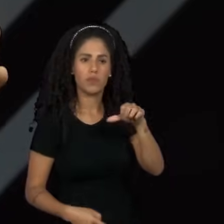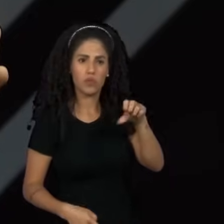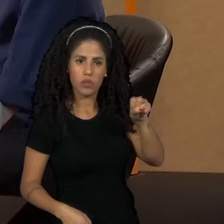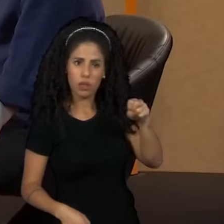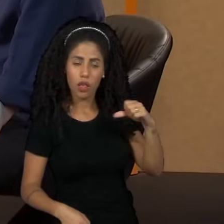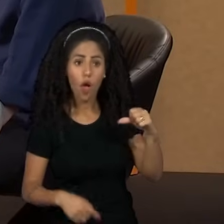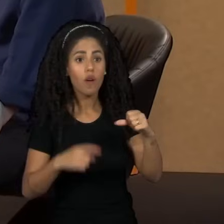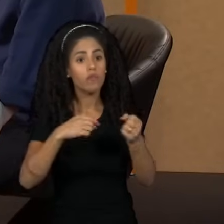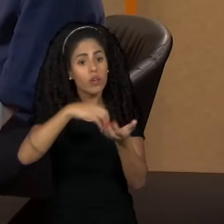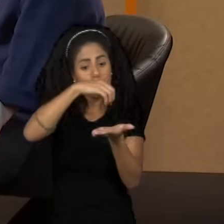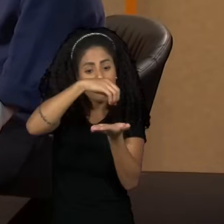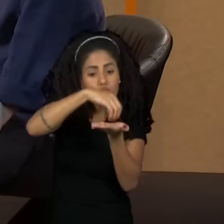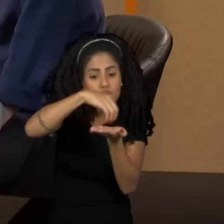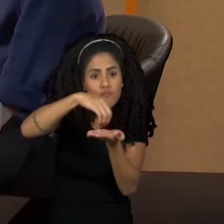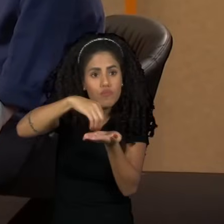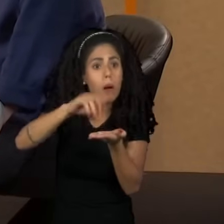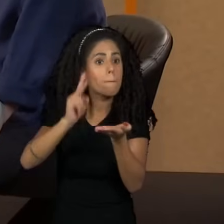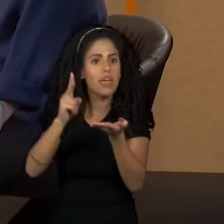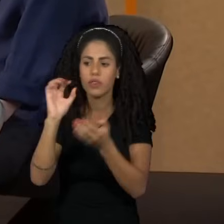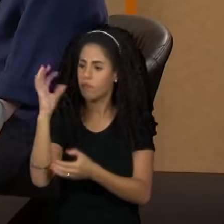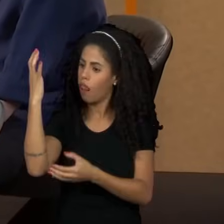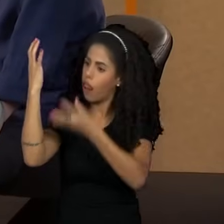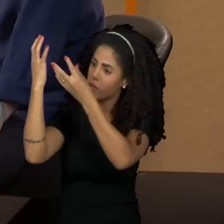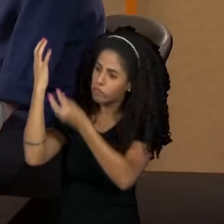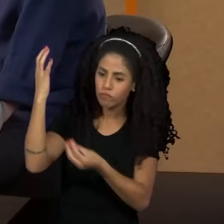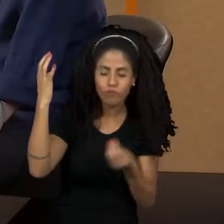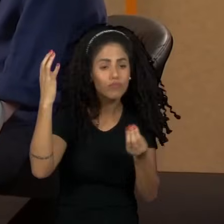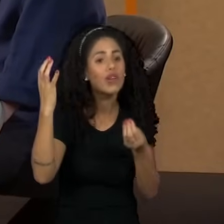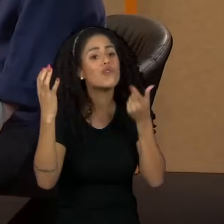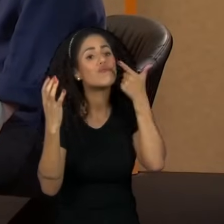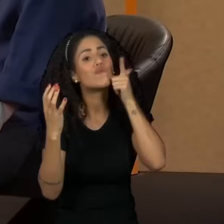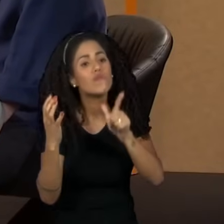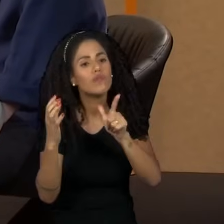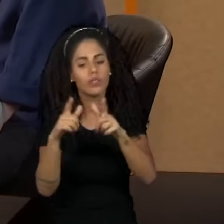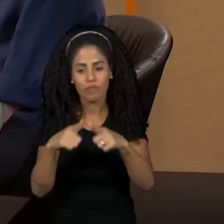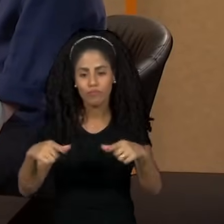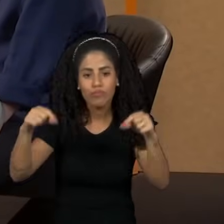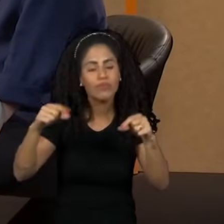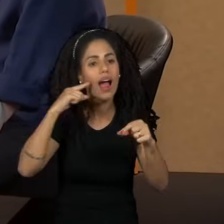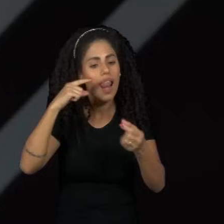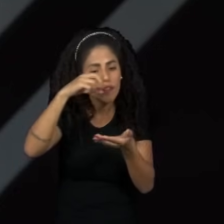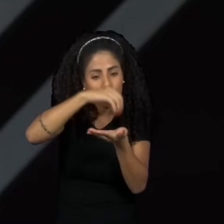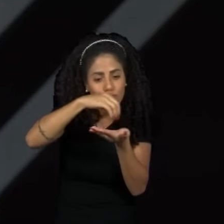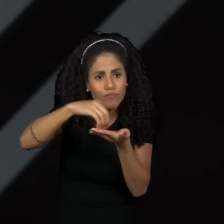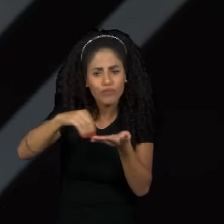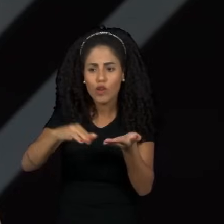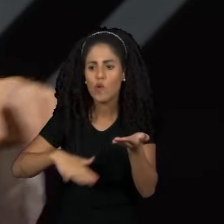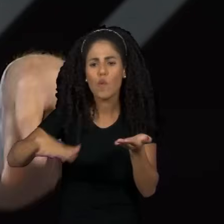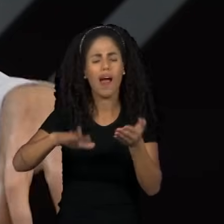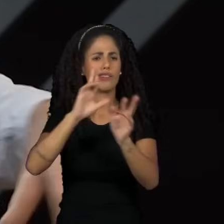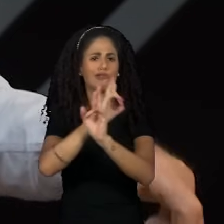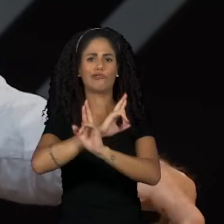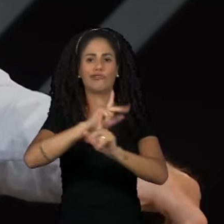começou a produzir mesmo naqueles lugares. Ou seja, o lugar já estava totalmente